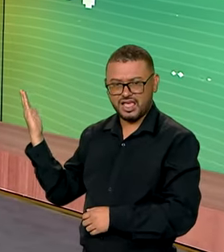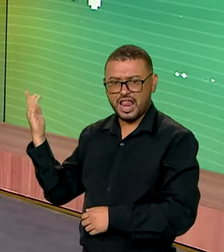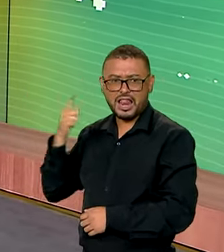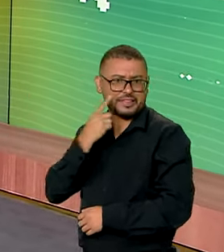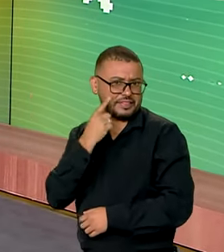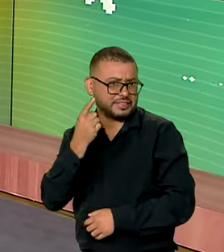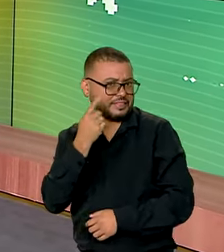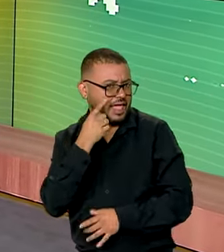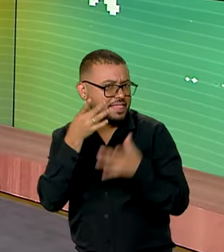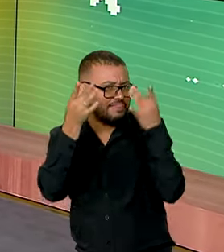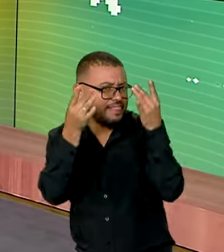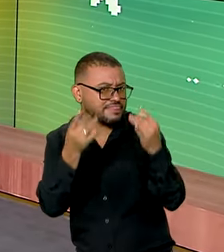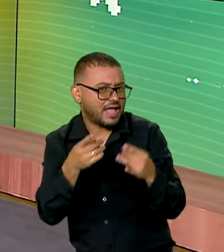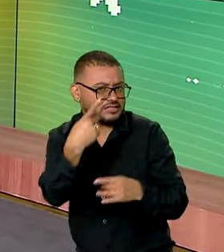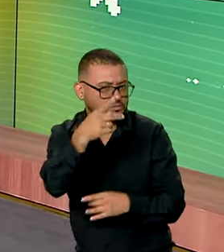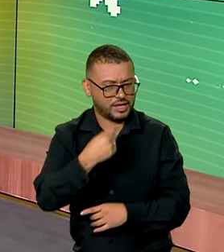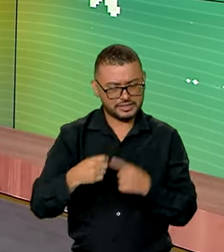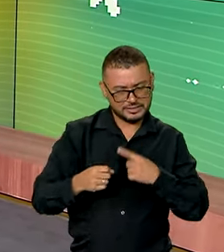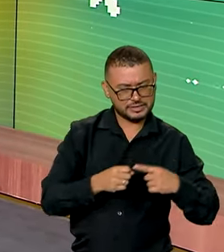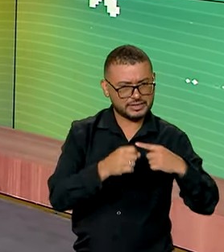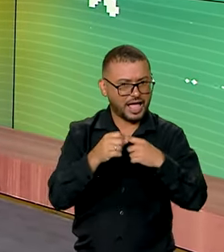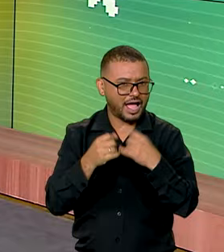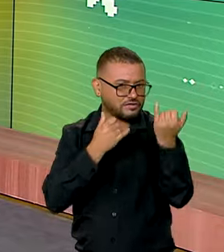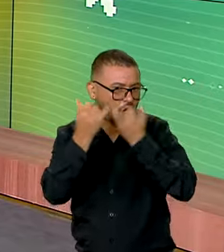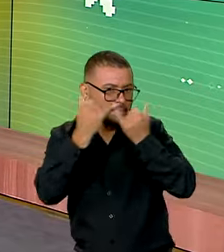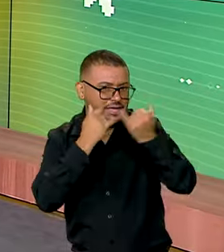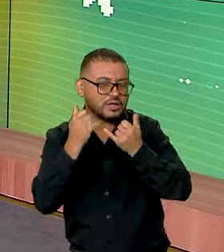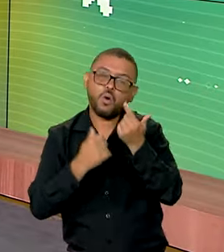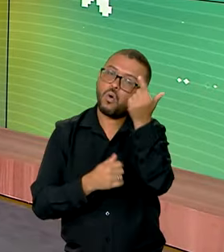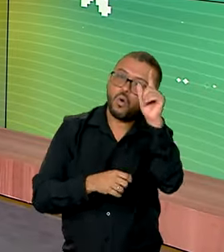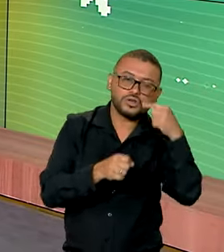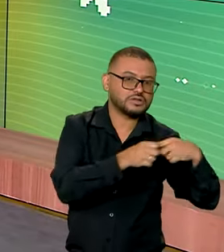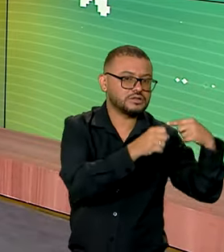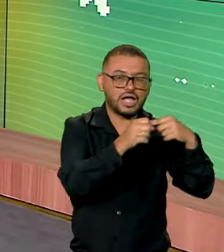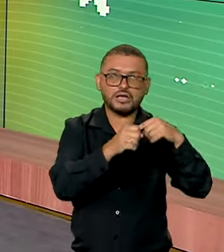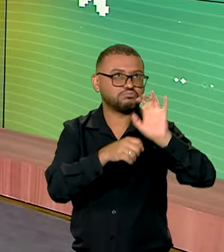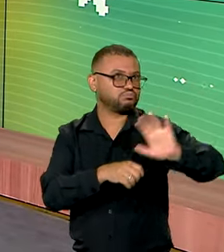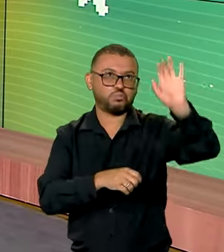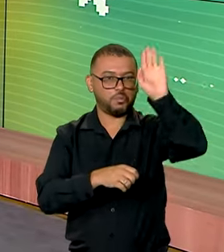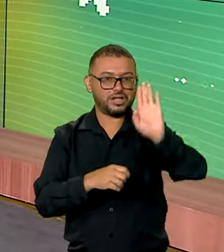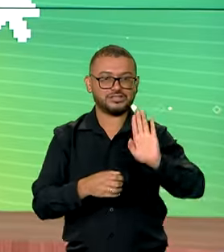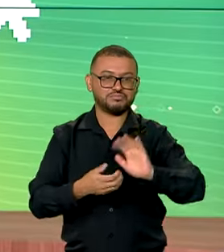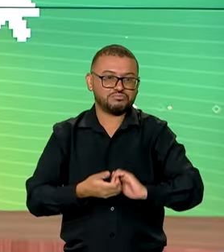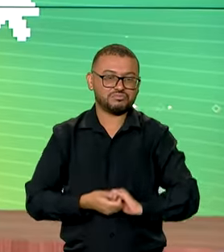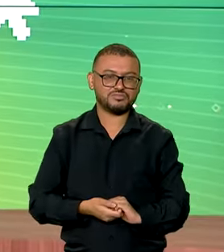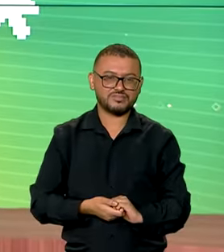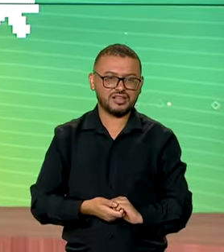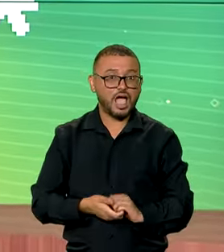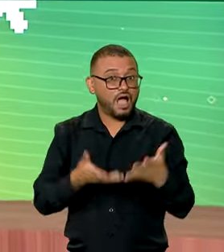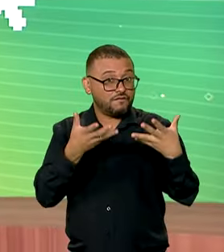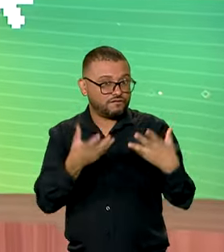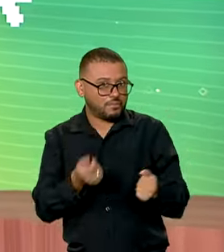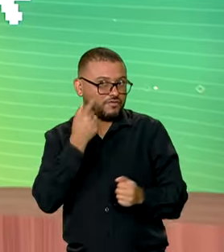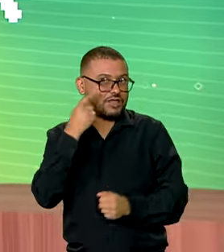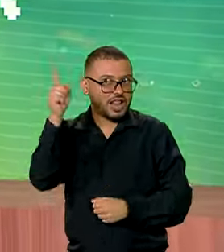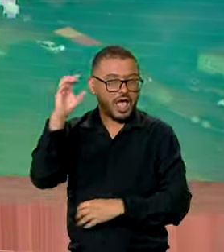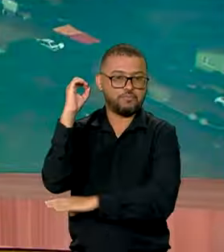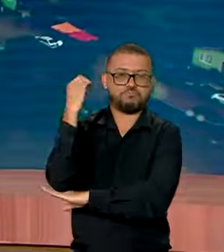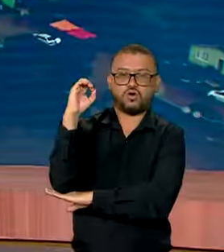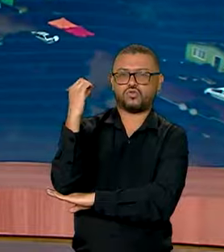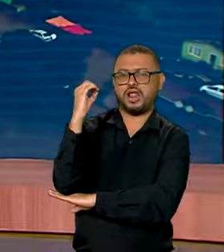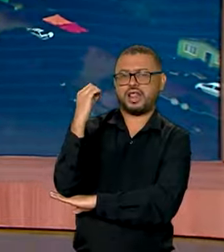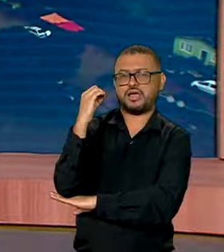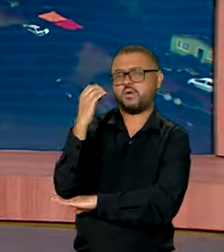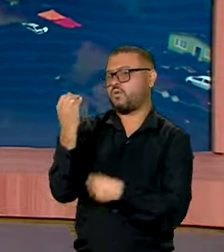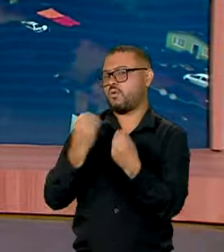gov.br/comunicabr para saber mais sobre o seu município ou alguma outra cidade ou região do país. Vamos agora a Porto Alegre